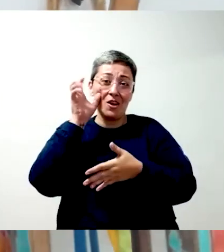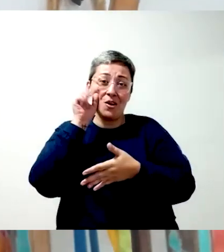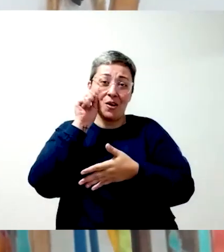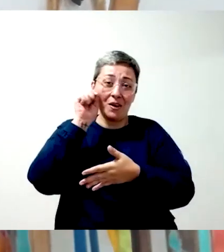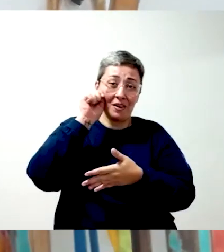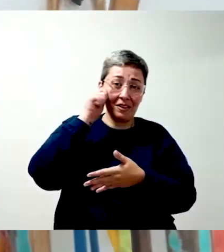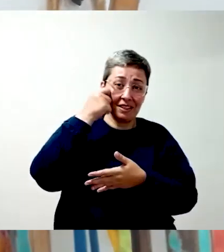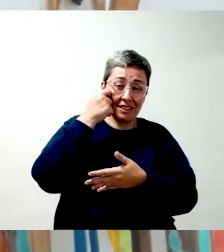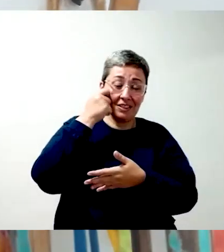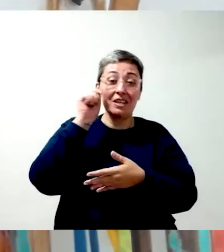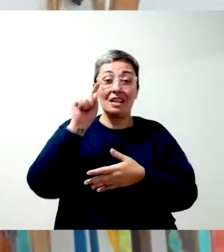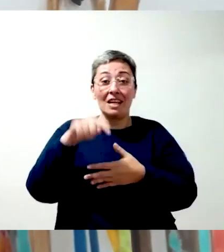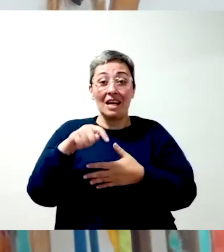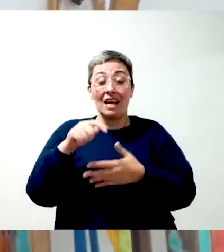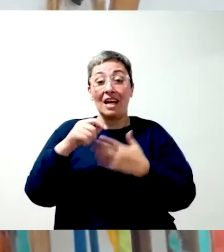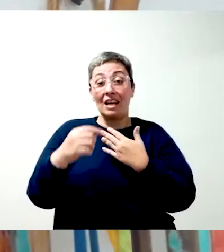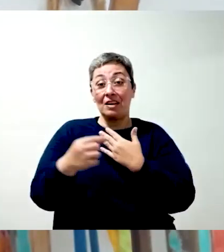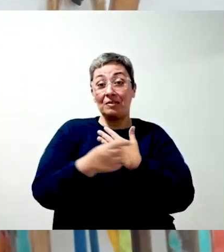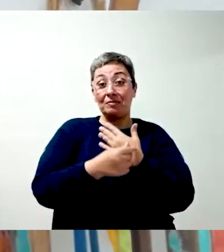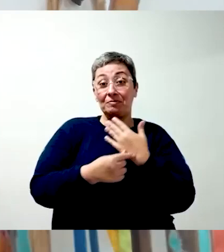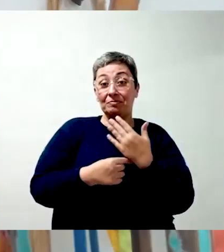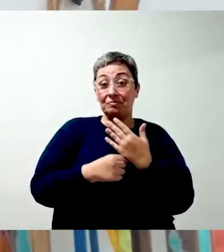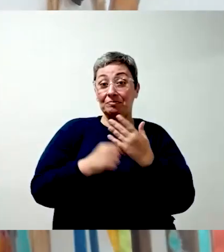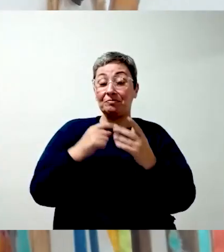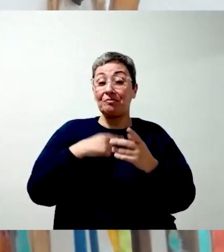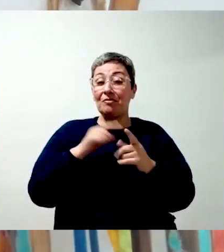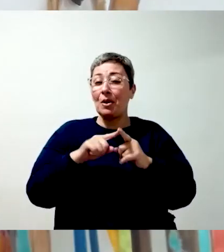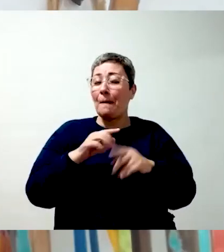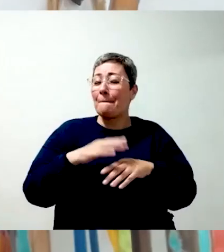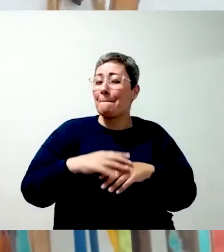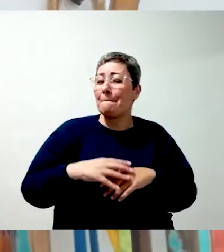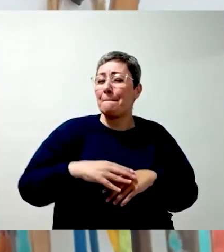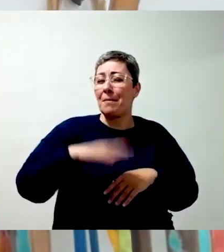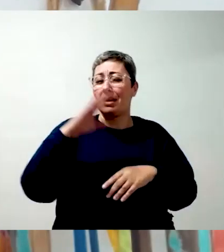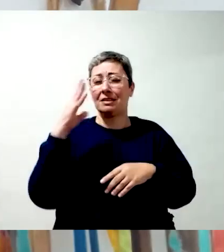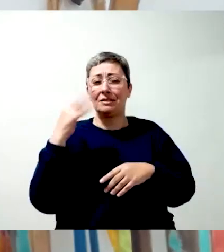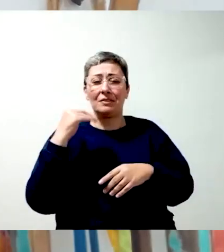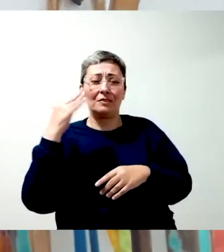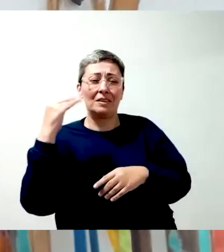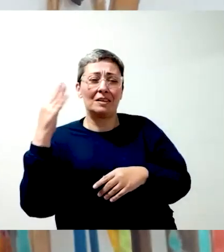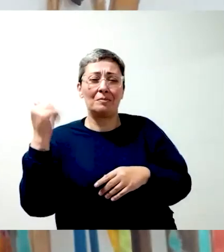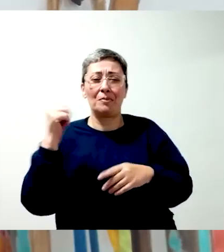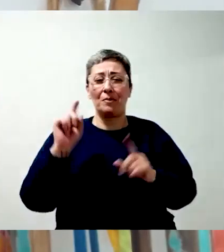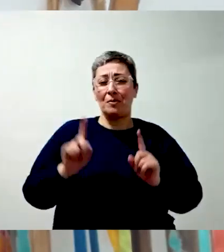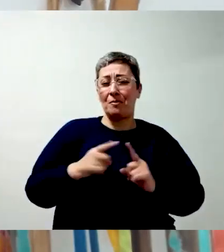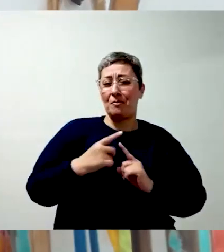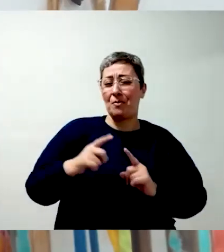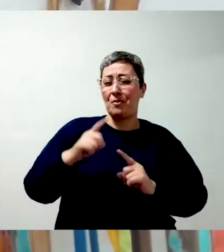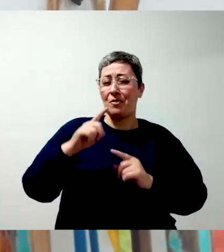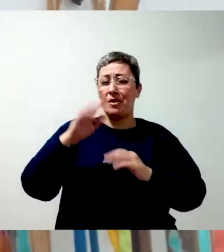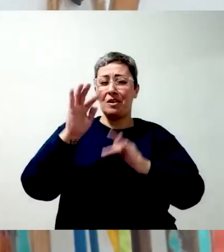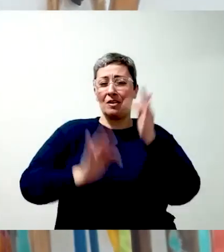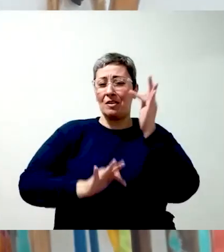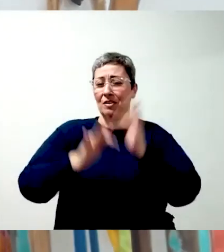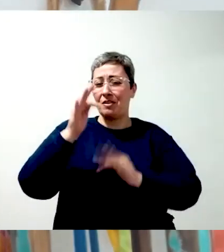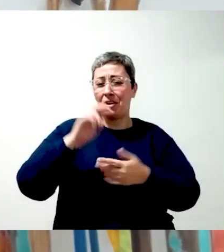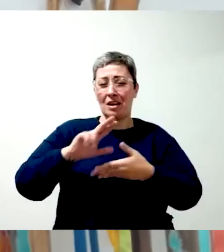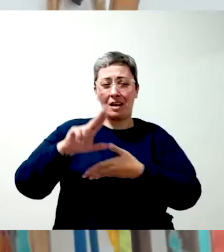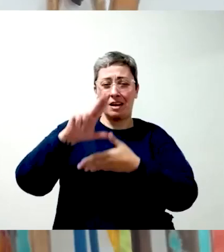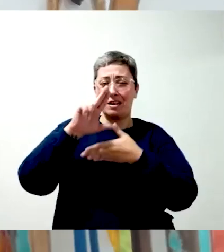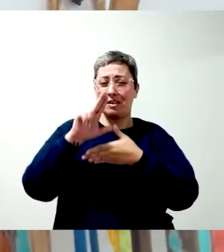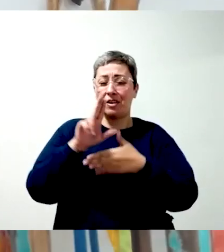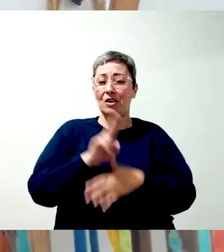Duerme, negrito foi feita pelo maior compositor e cantor da música folclórica da